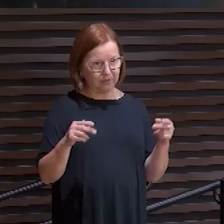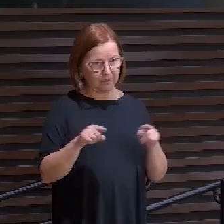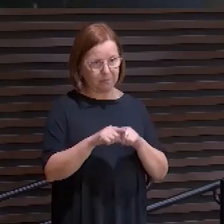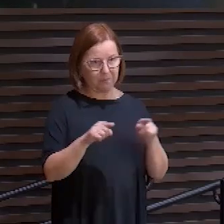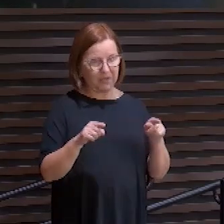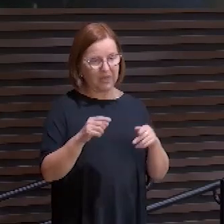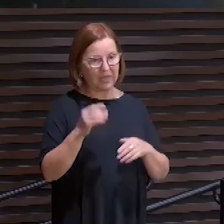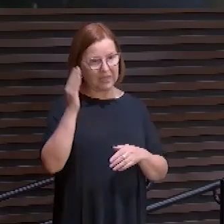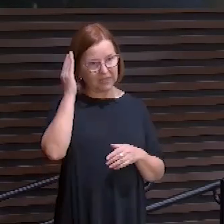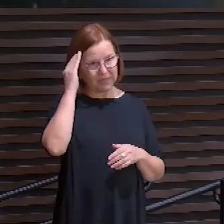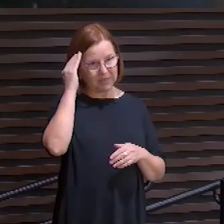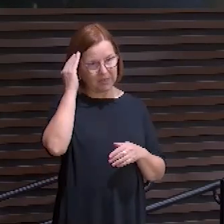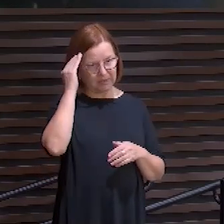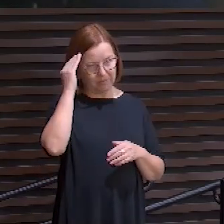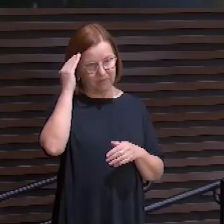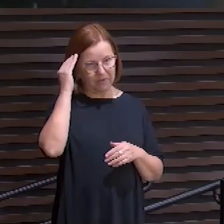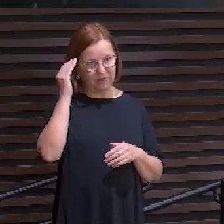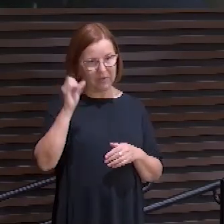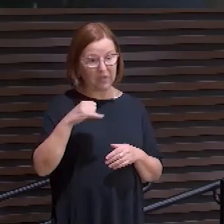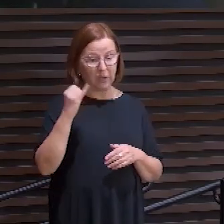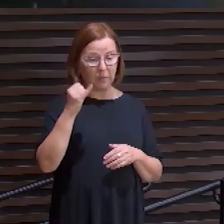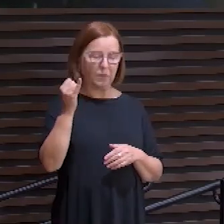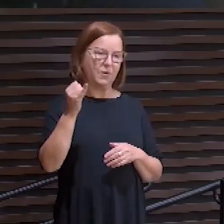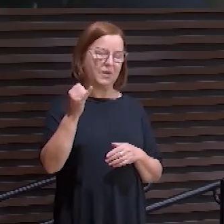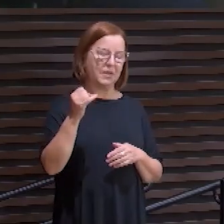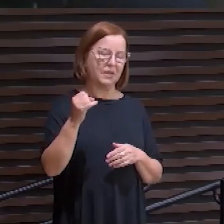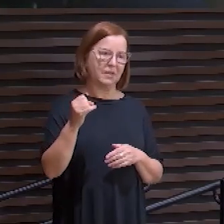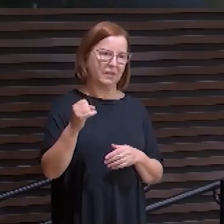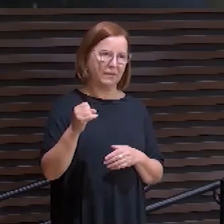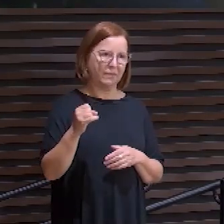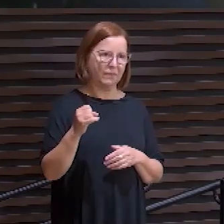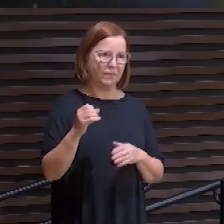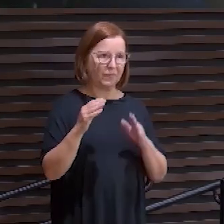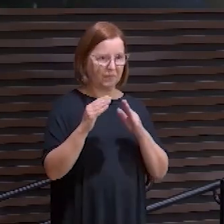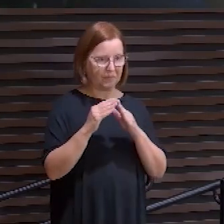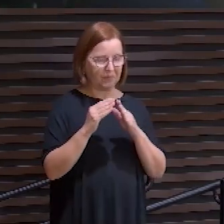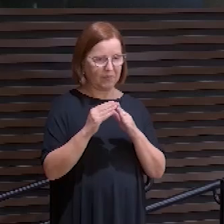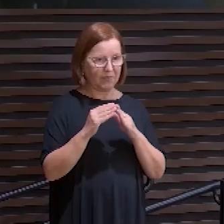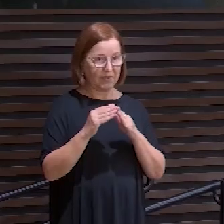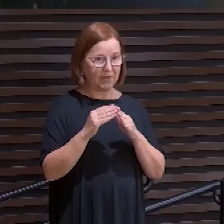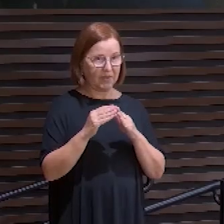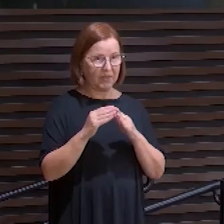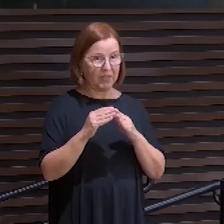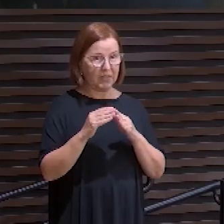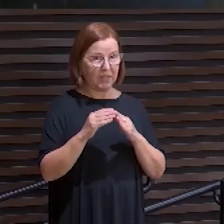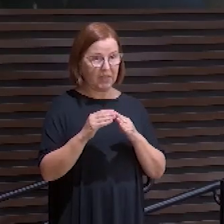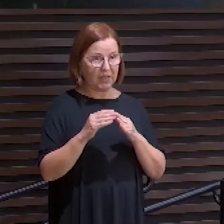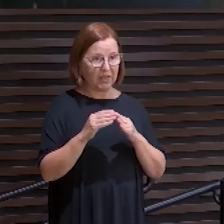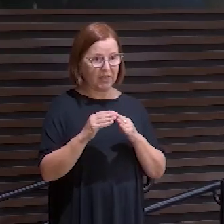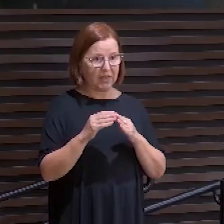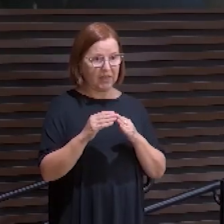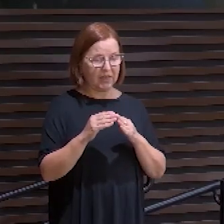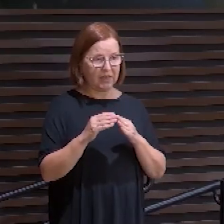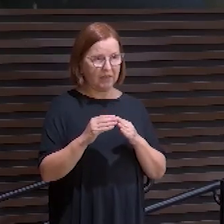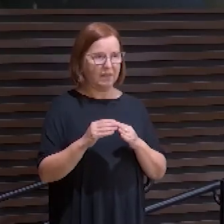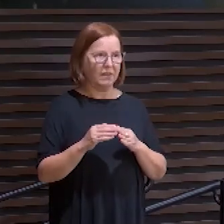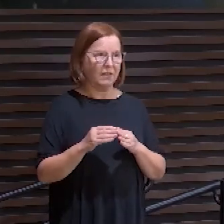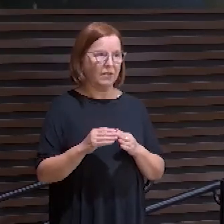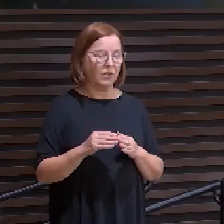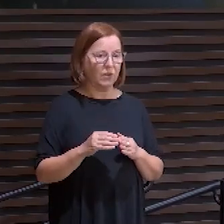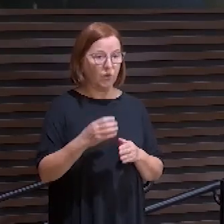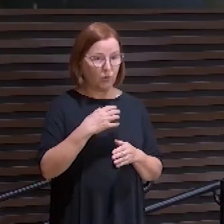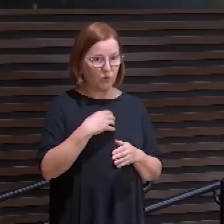O lar é um teste importante para o caráter. O que você é em casa será em qualquer outro lugar, quer